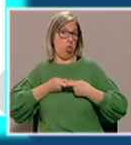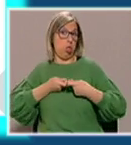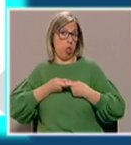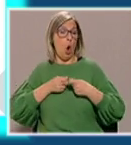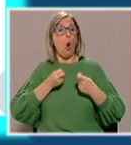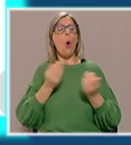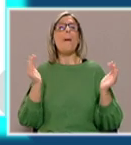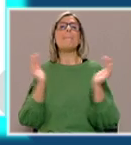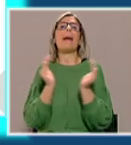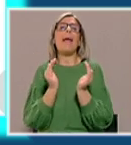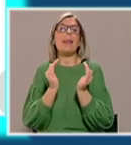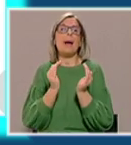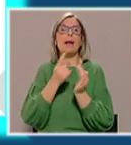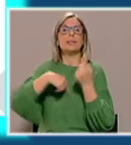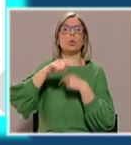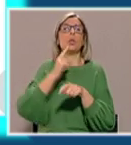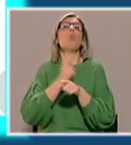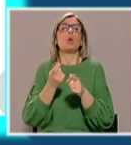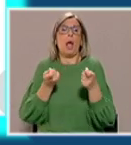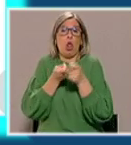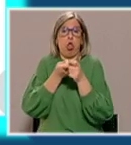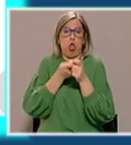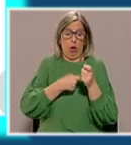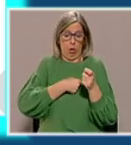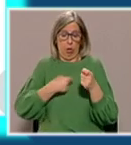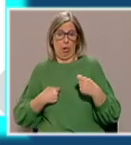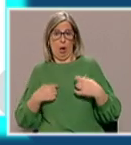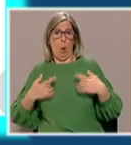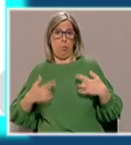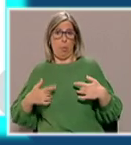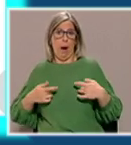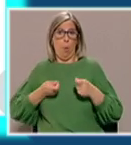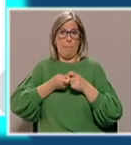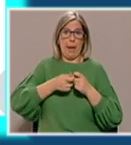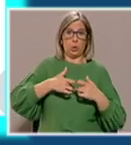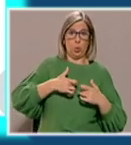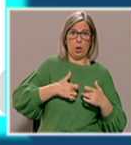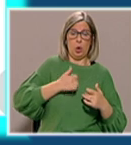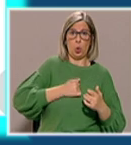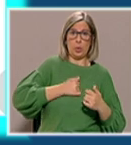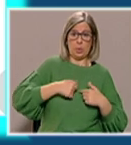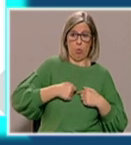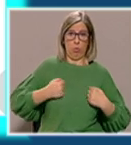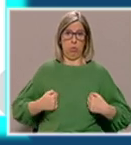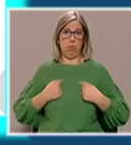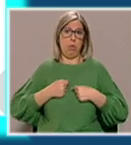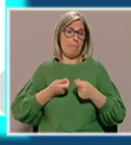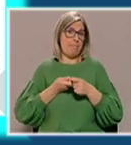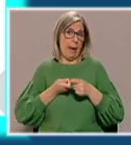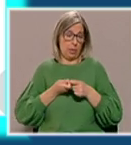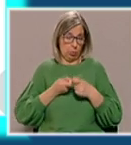chama pequena circulação porque realmente é um trajeto curto, o coração fica muito próximo dos pulmões e, portanto, faz um trajeto curto. A